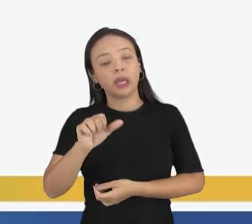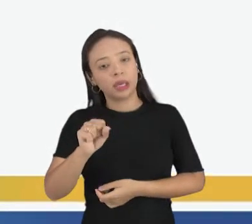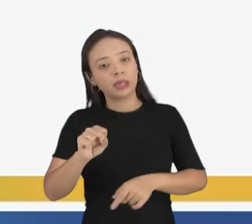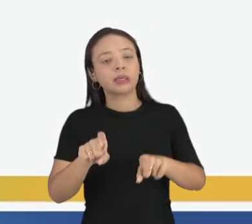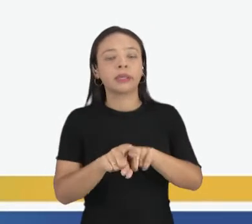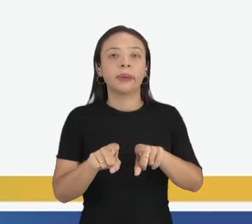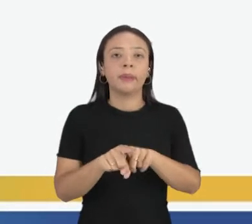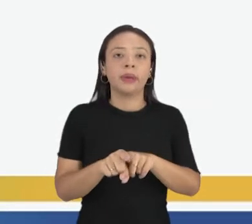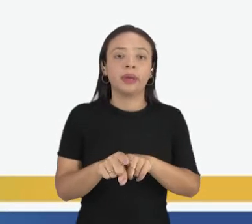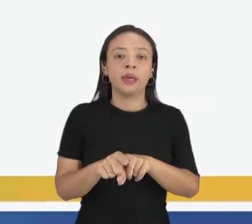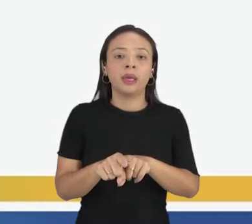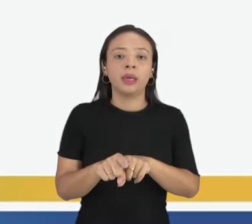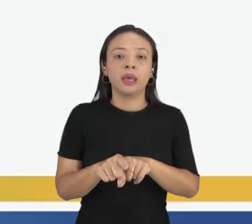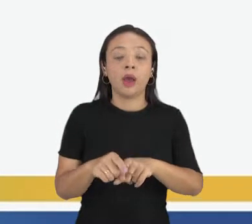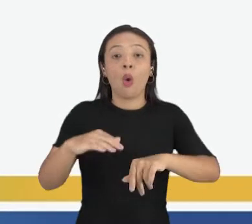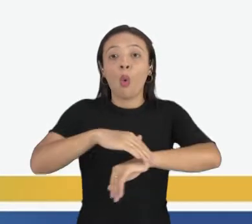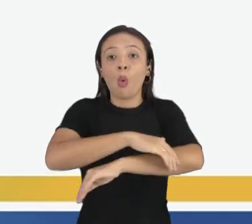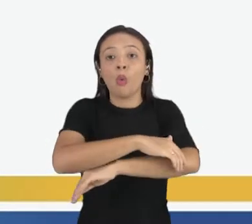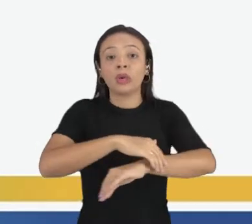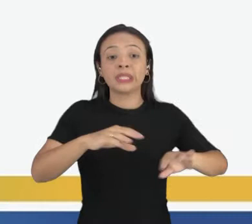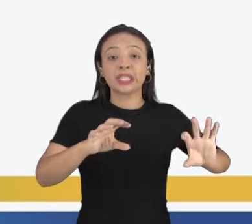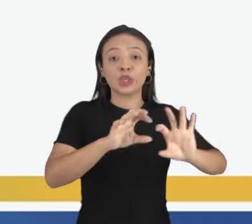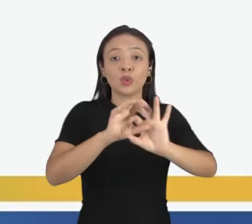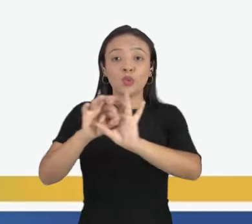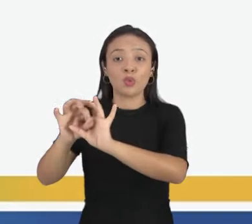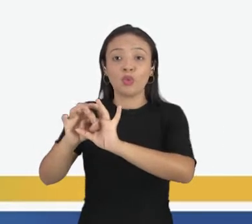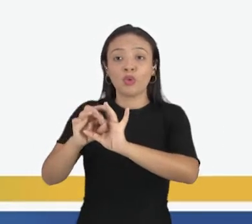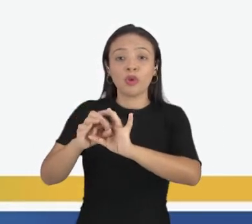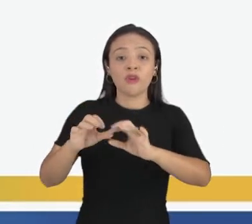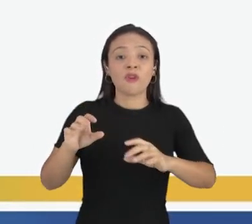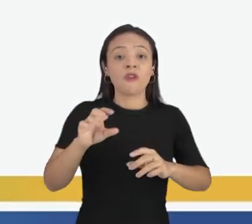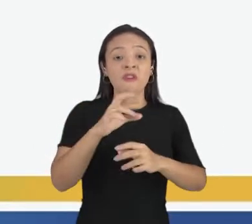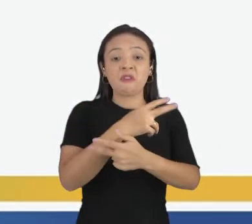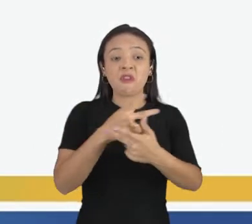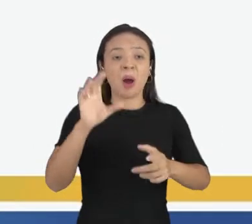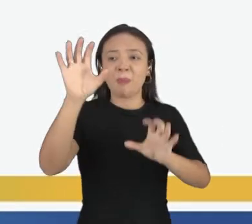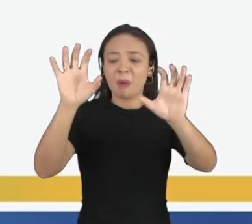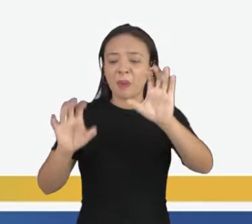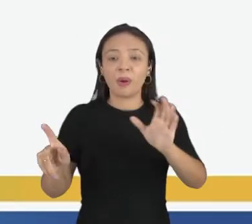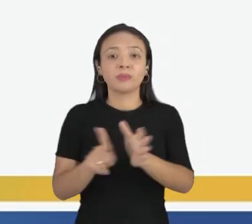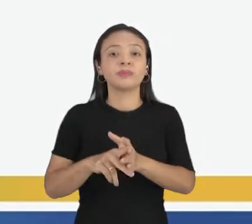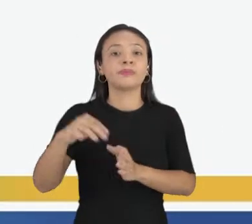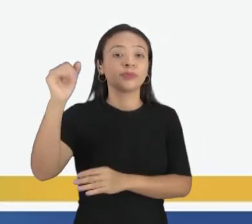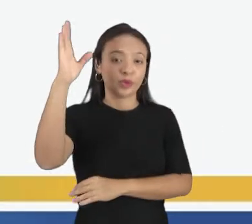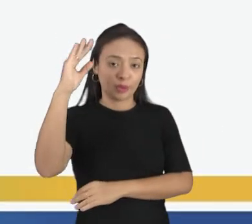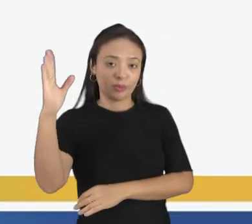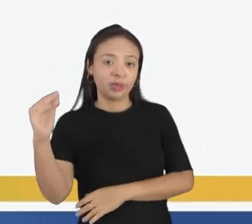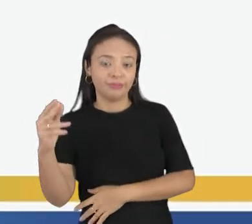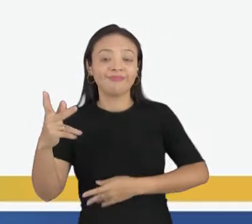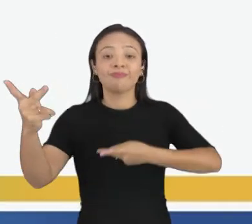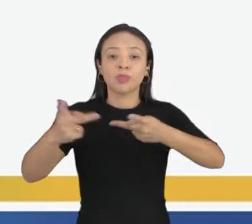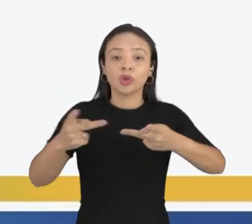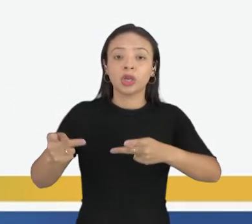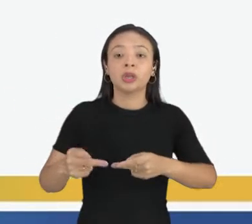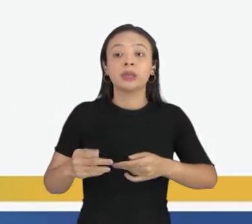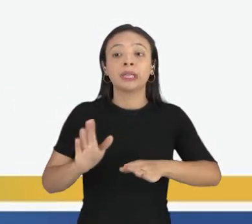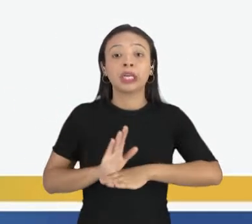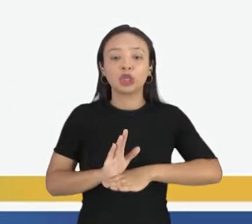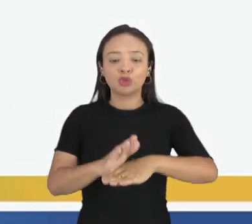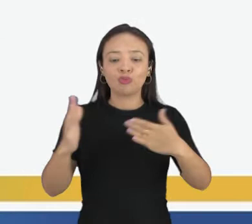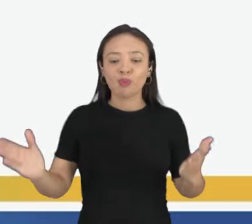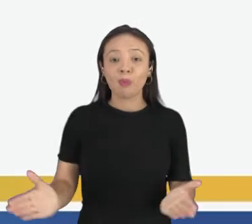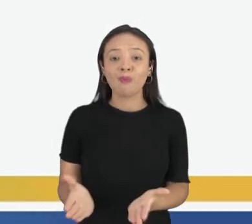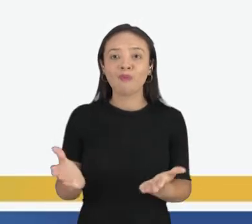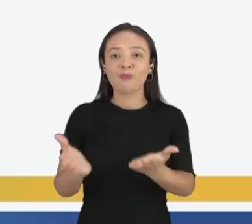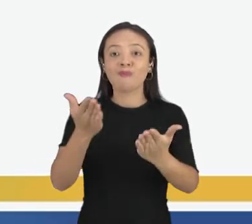que vai aí cortar o Brasil, ligar a Amazônia. Então, assim, projetos, né, que trazem essa modernização. Mas essa